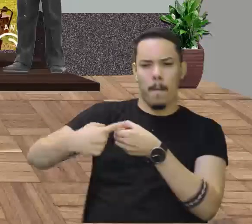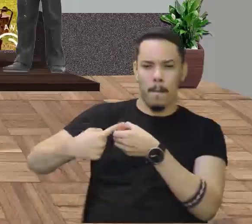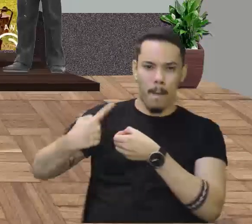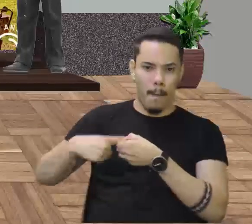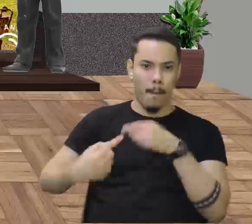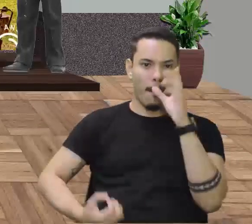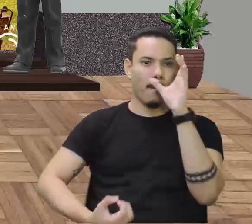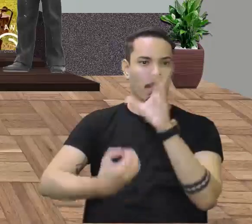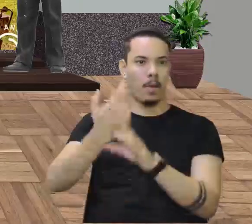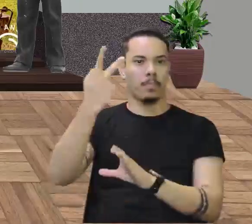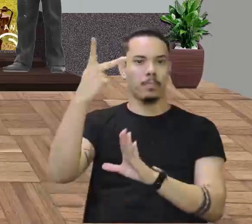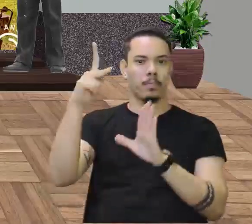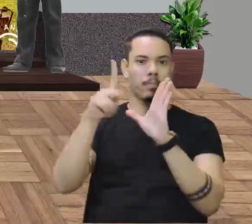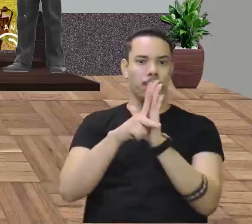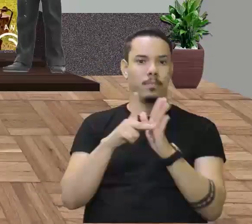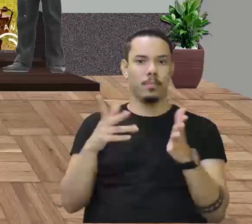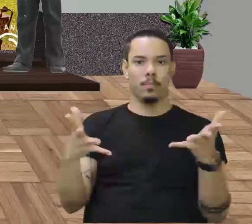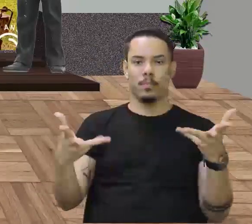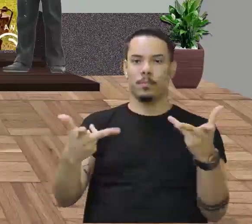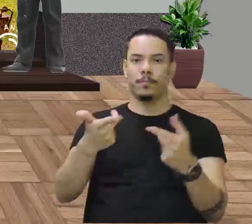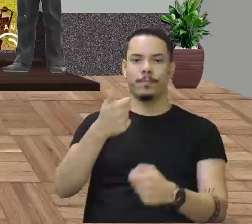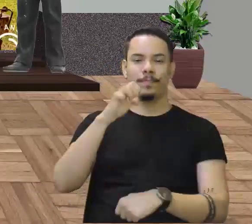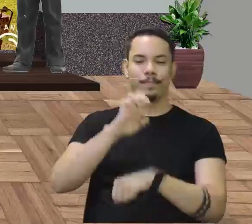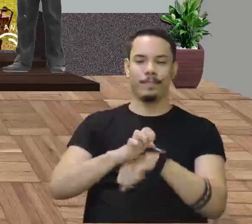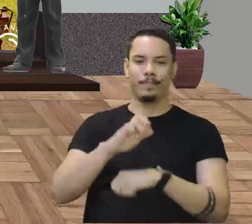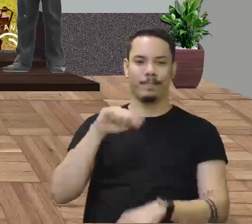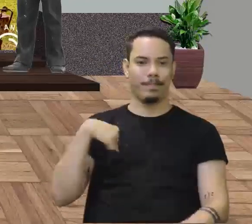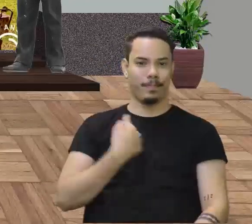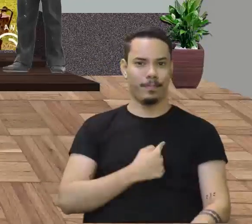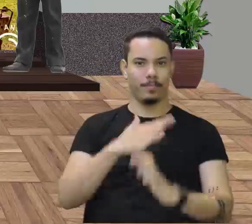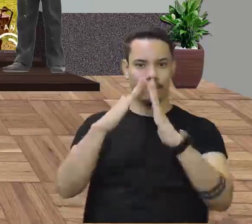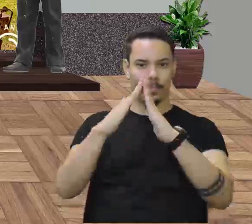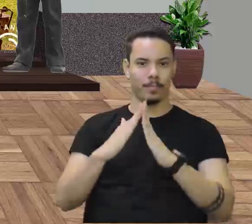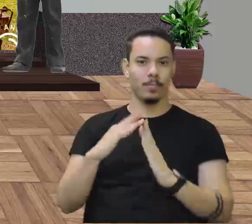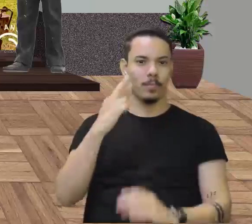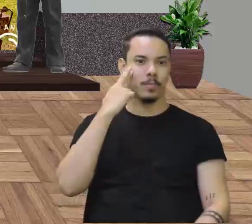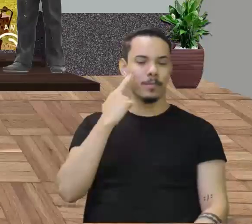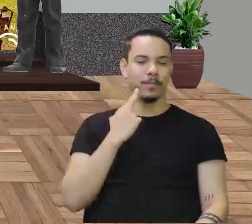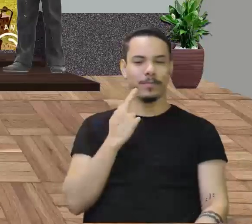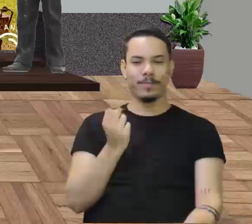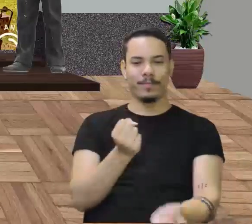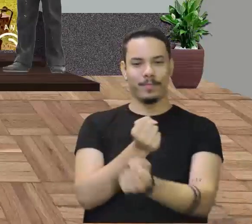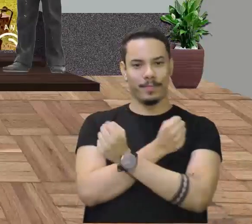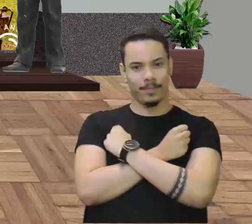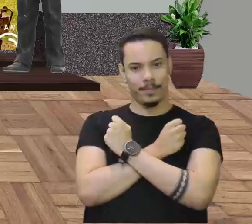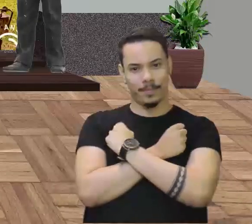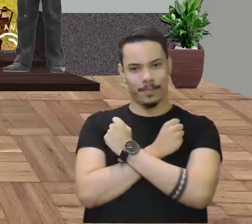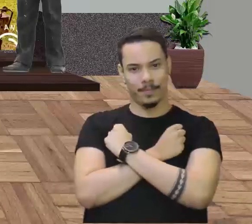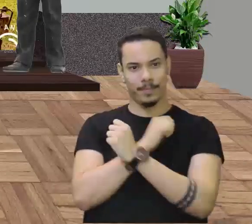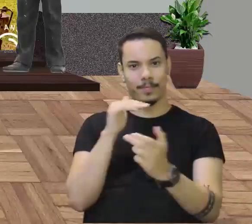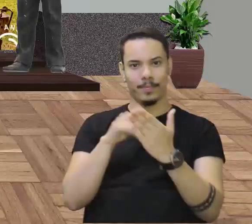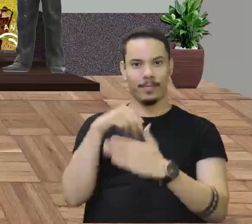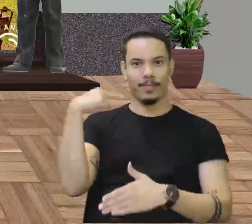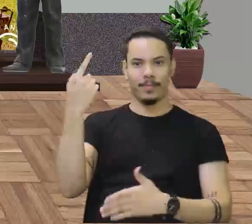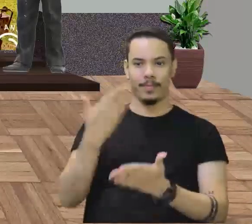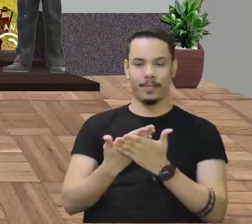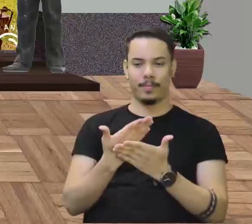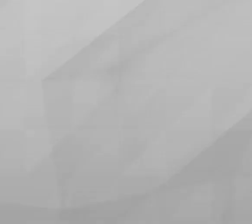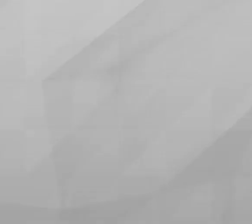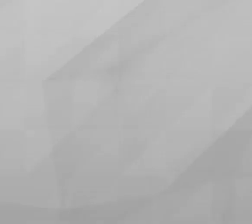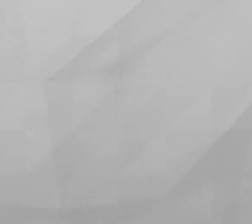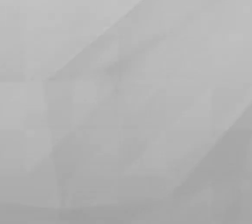que formam esse maravilhoso estado onde nós moramos. Um grande abraço e até a próxima aula.